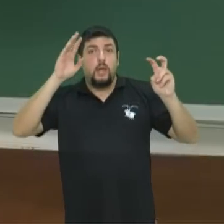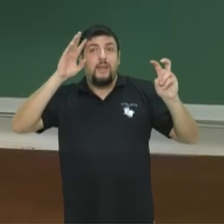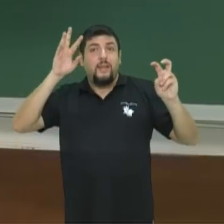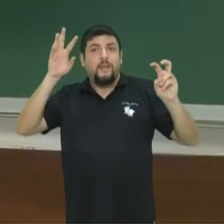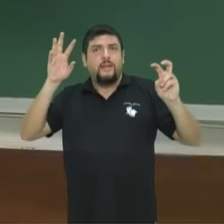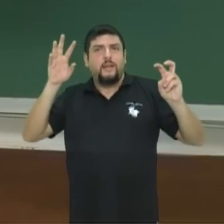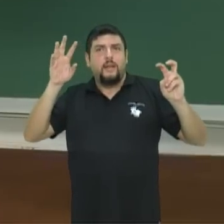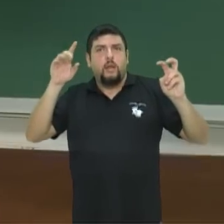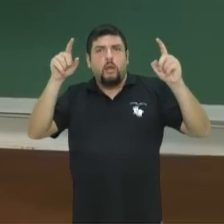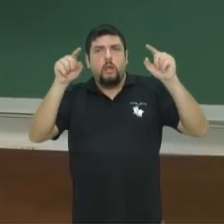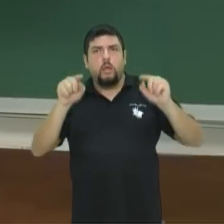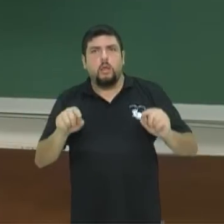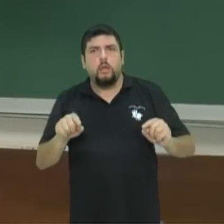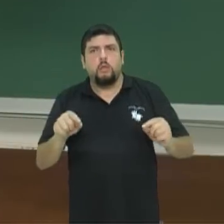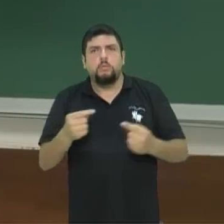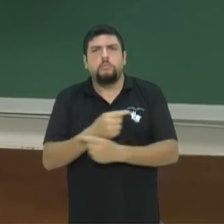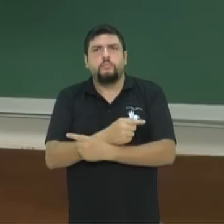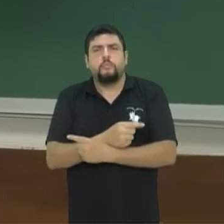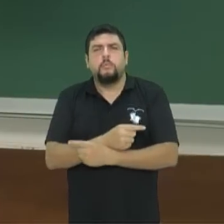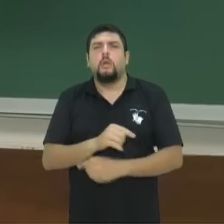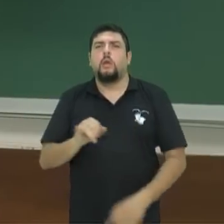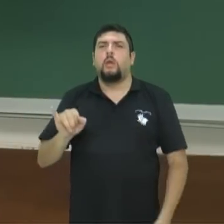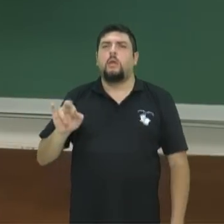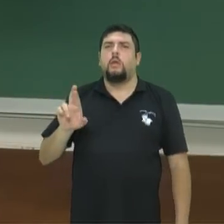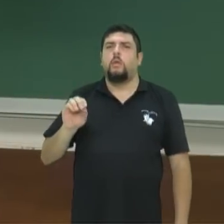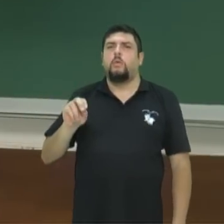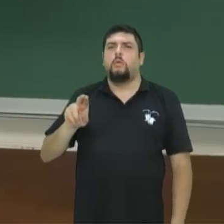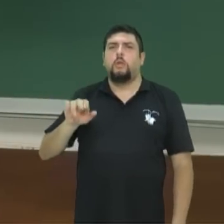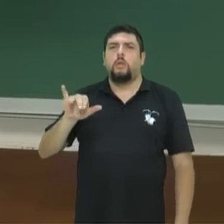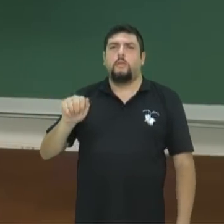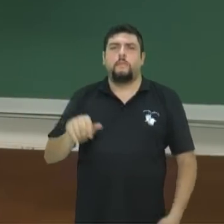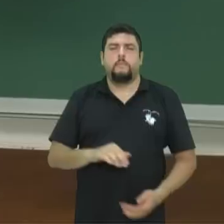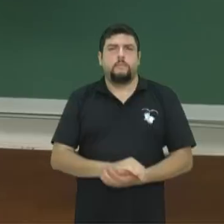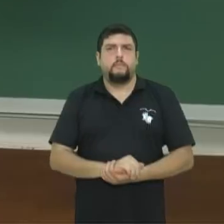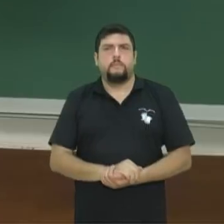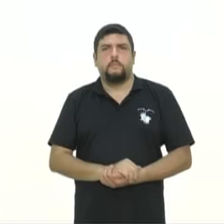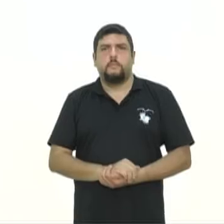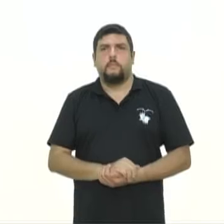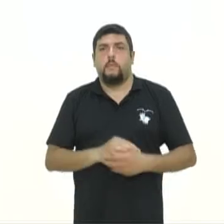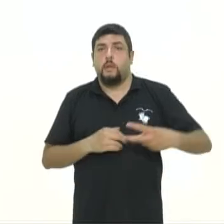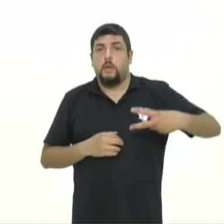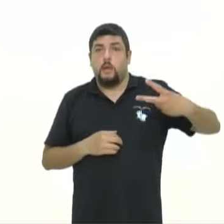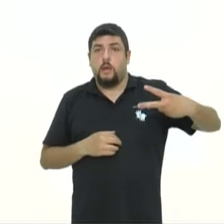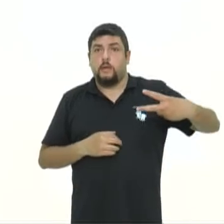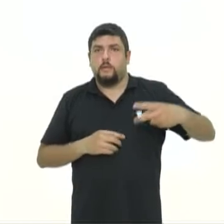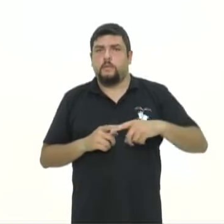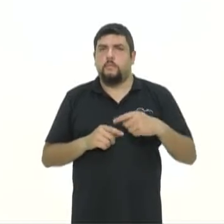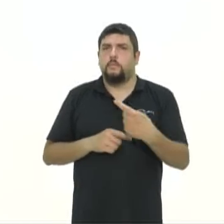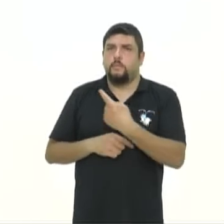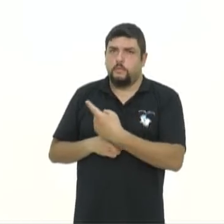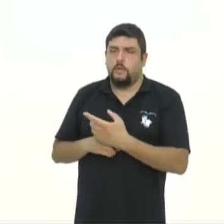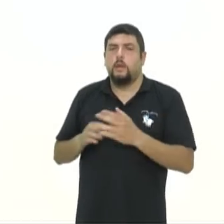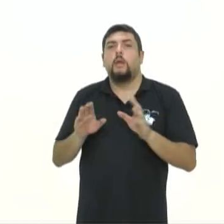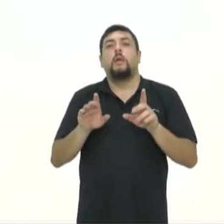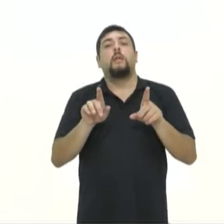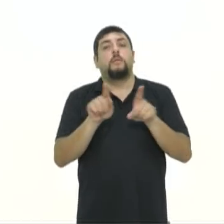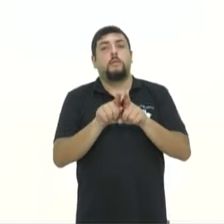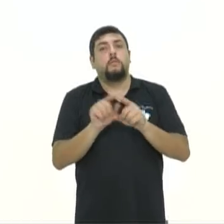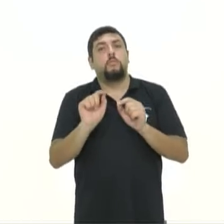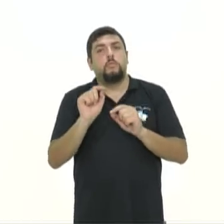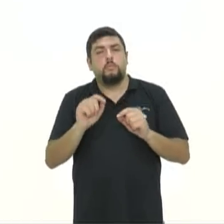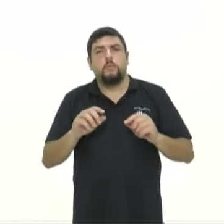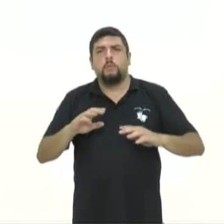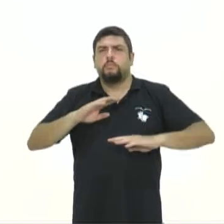sim a presença da ironia, certo? E aqui na segunda tirinha que a gente está analisando, né, também a gente tem uma